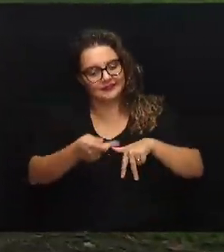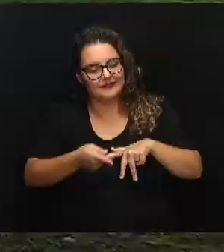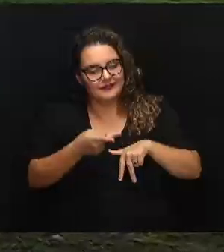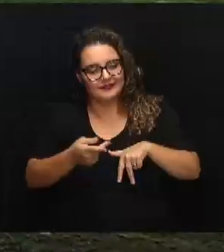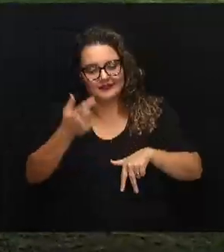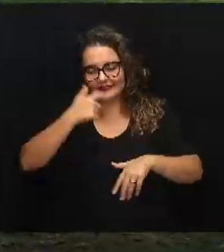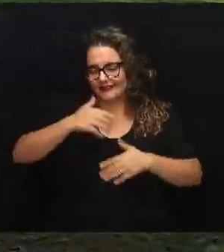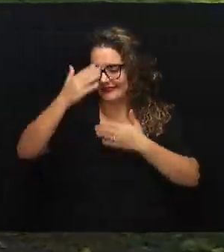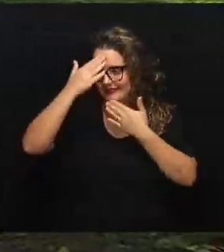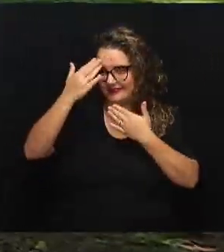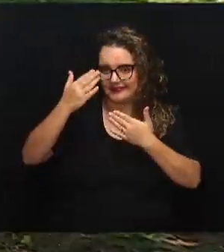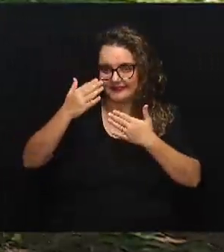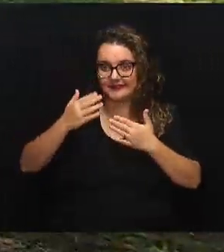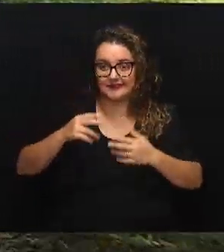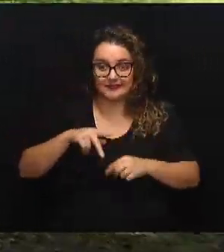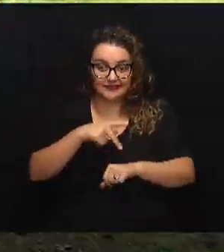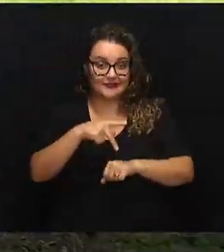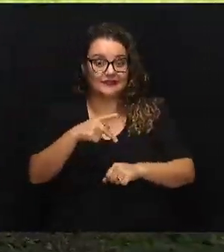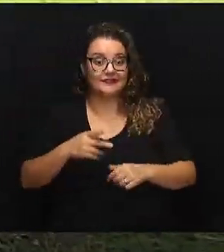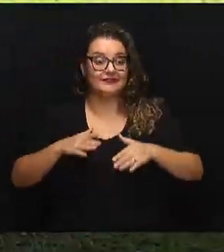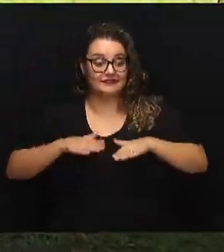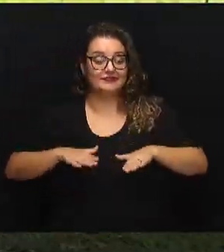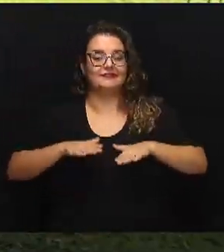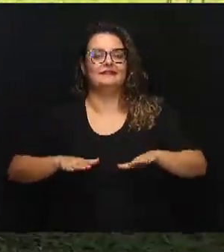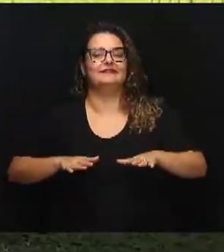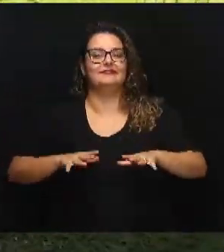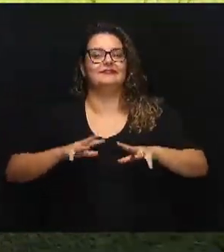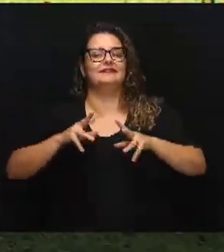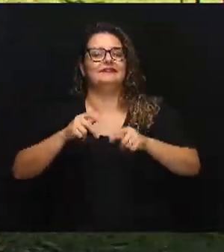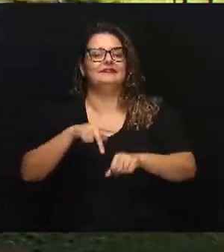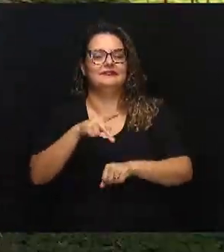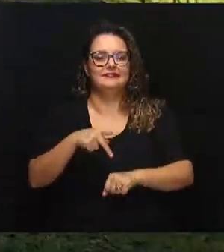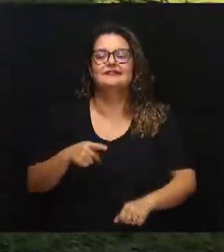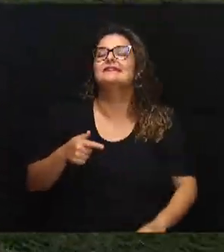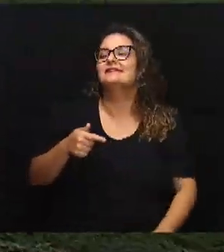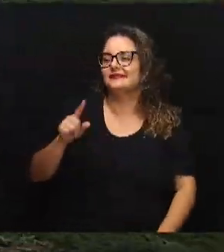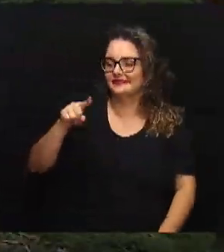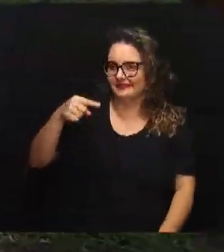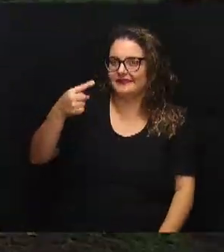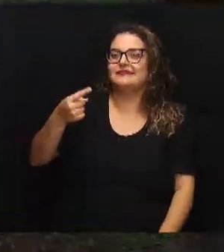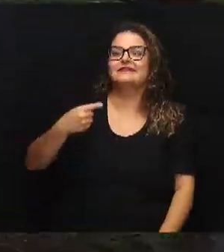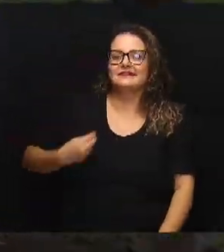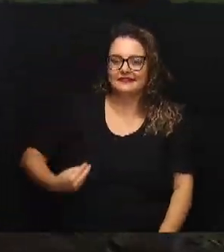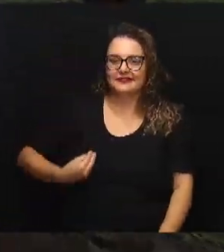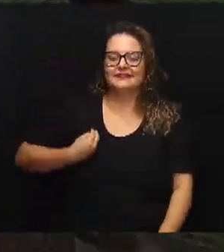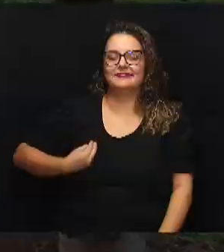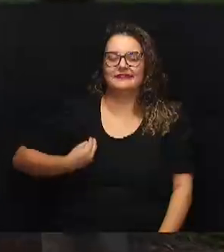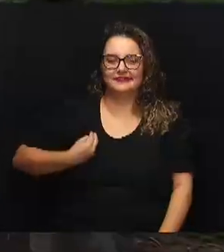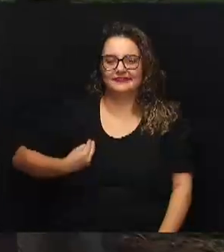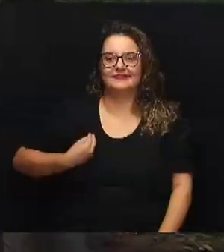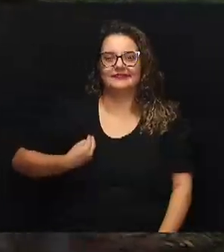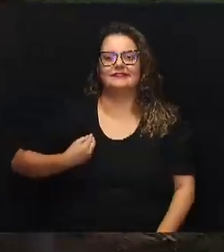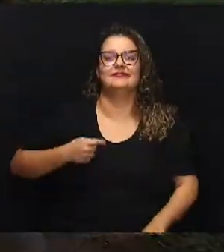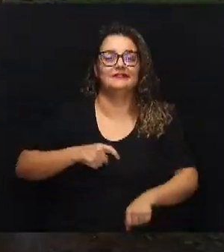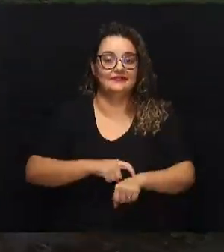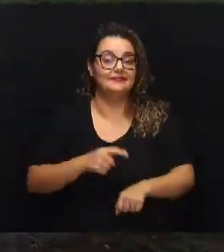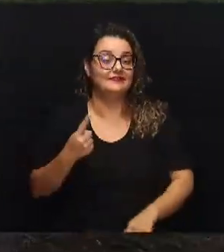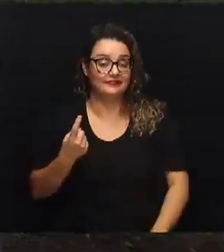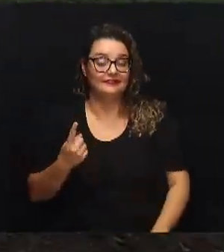E agora em estado de Páscoa, né? Estado pleno de Páscoa. Semana que vem a gente vai viver um momento único,